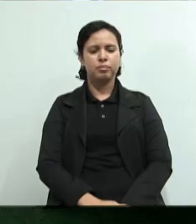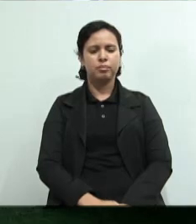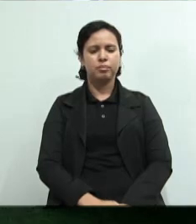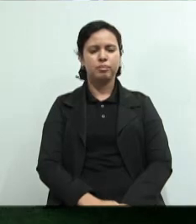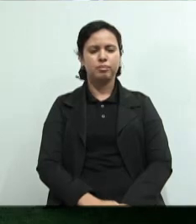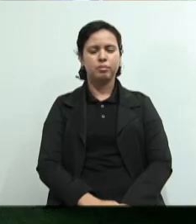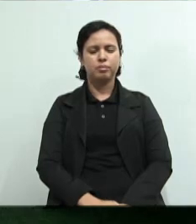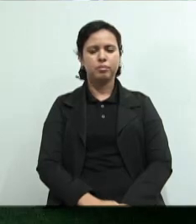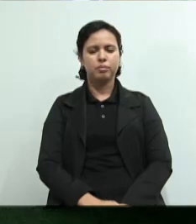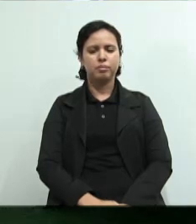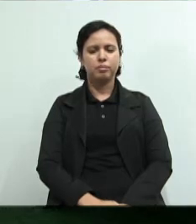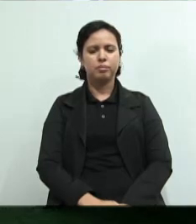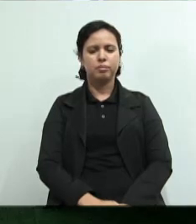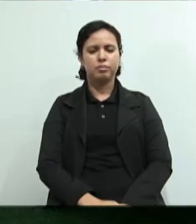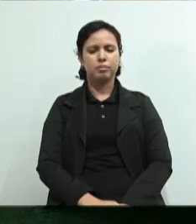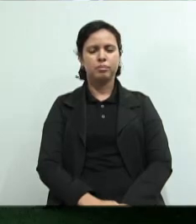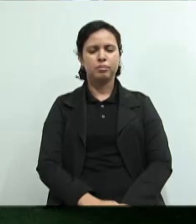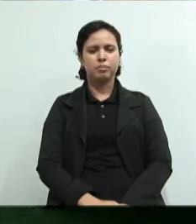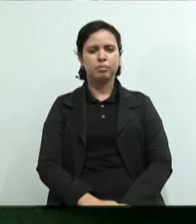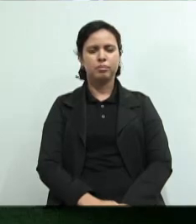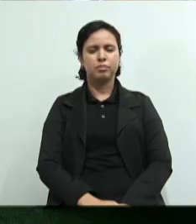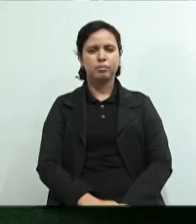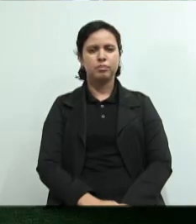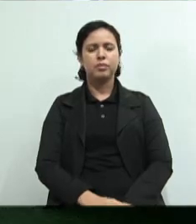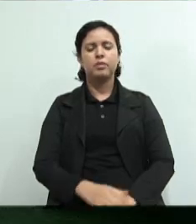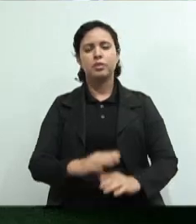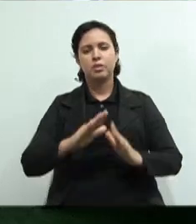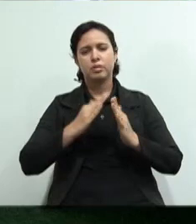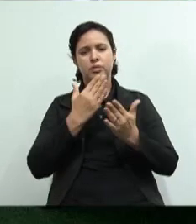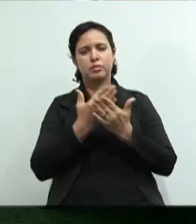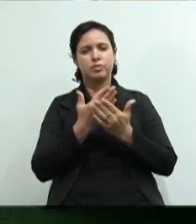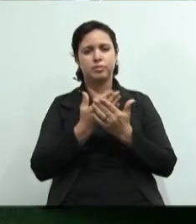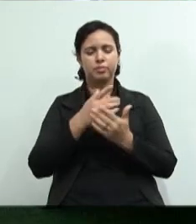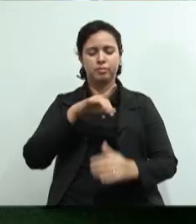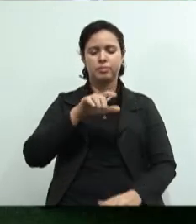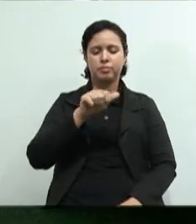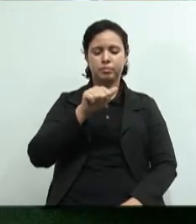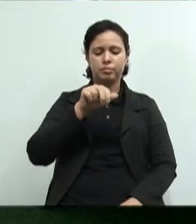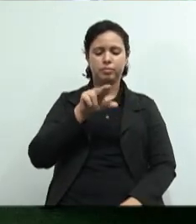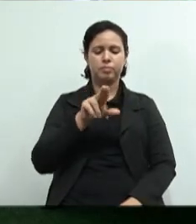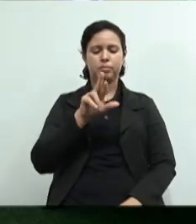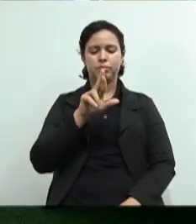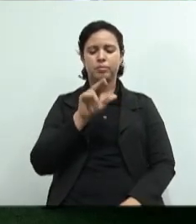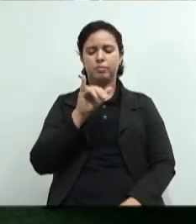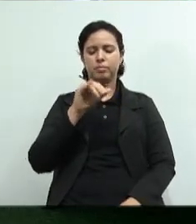Marília, né? Marília Groff? Laurinda Groff. Laurinda, desculpa. É. A gente tem aqui